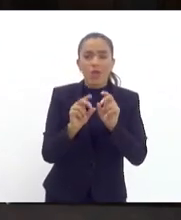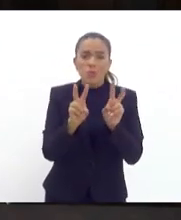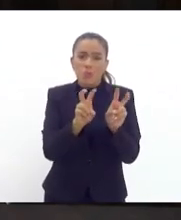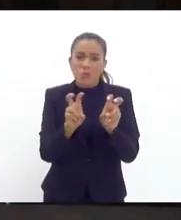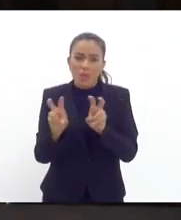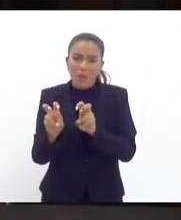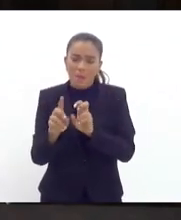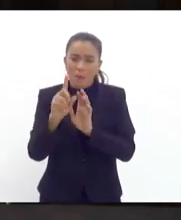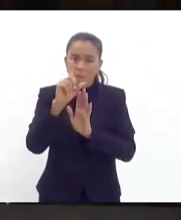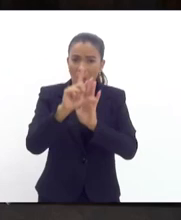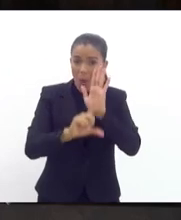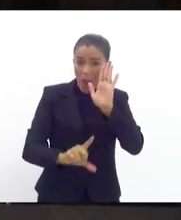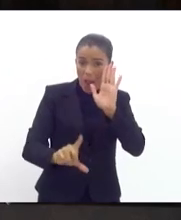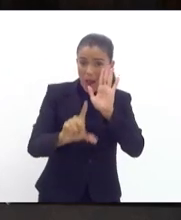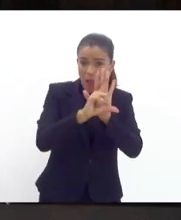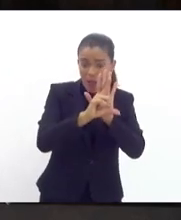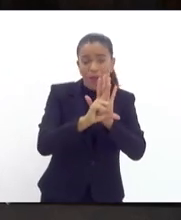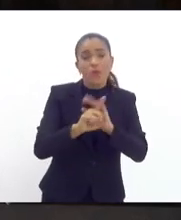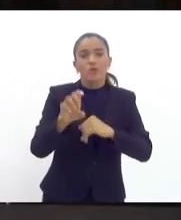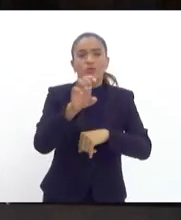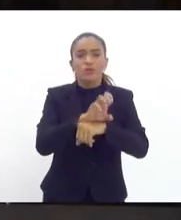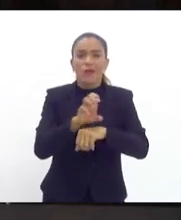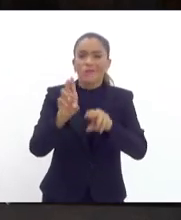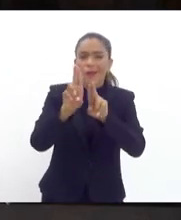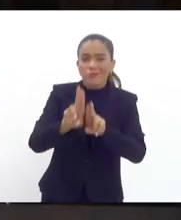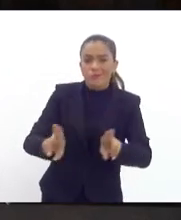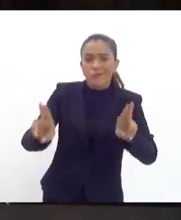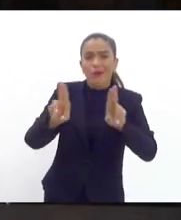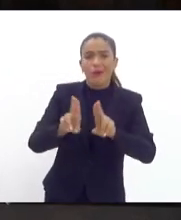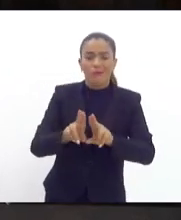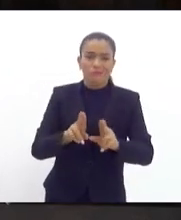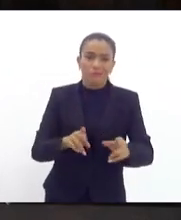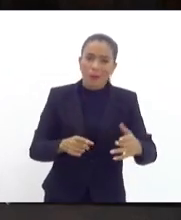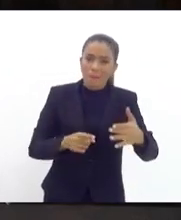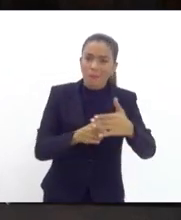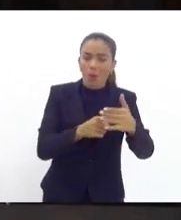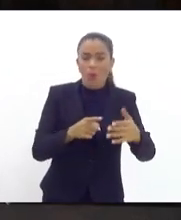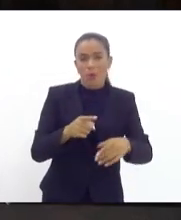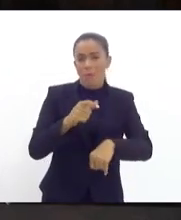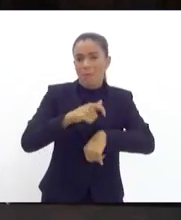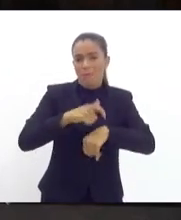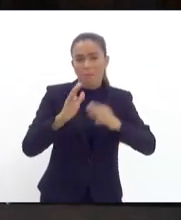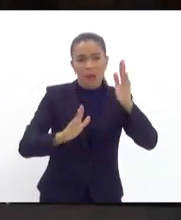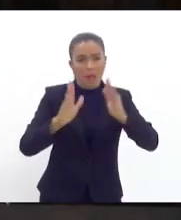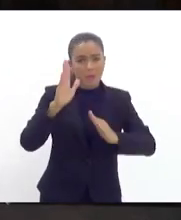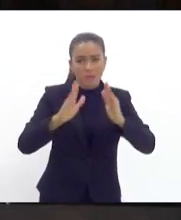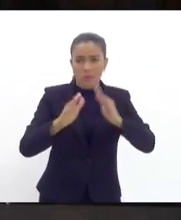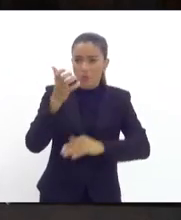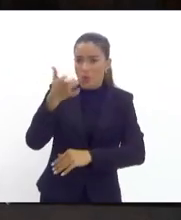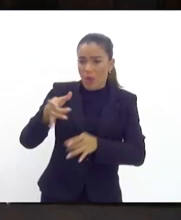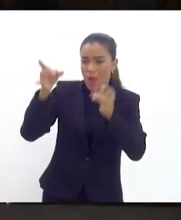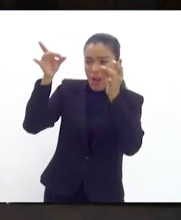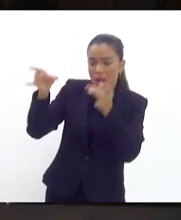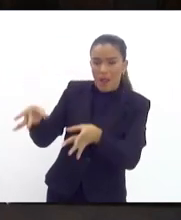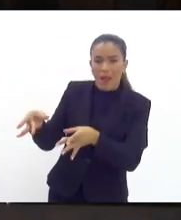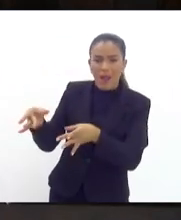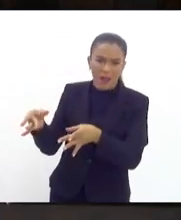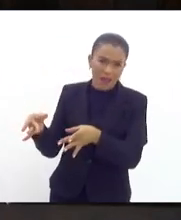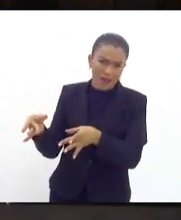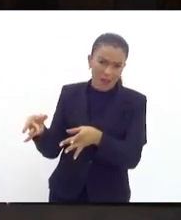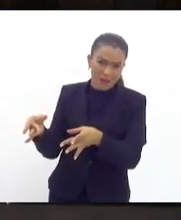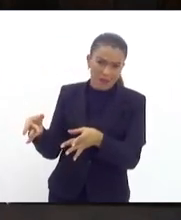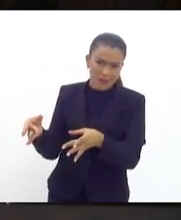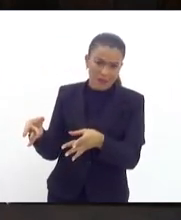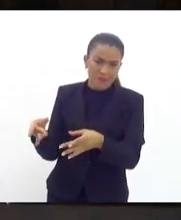resolutivo e na hora que o estado for usar para alguma coisa aquilo ali é notifica dar um prazo e todo mundo vai embora a gente só não quer ver um terreno abandonado Largado